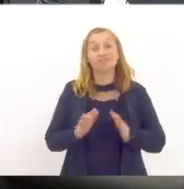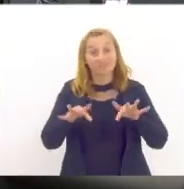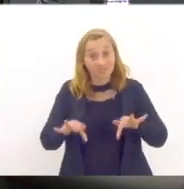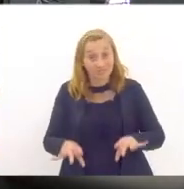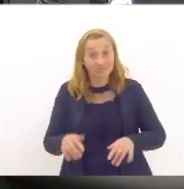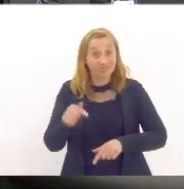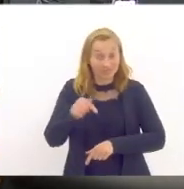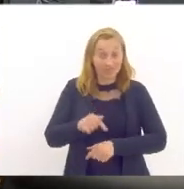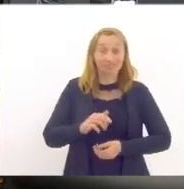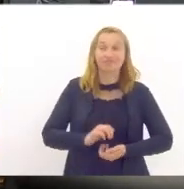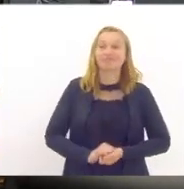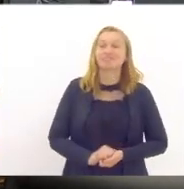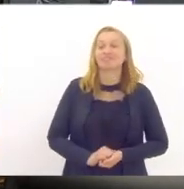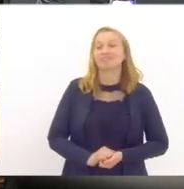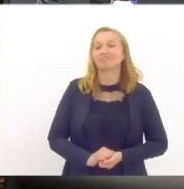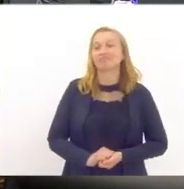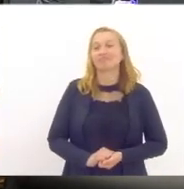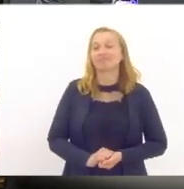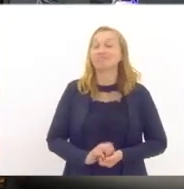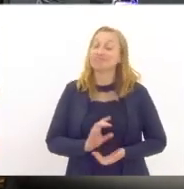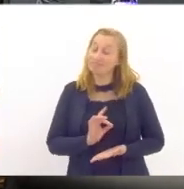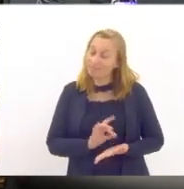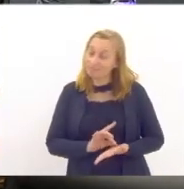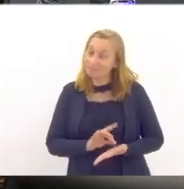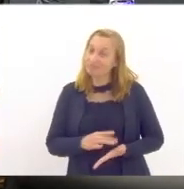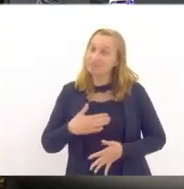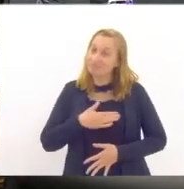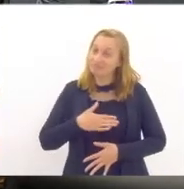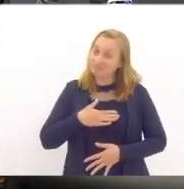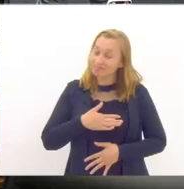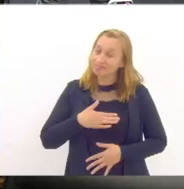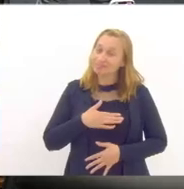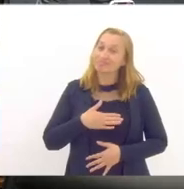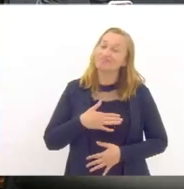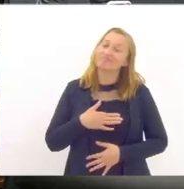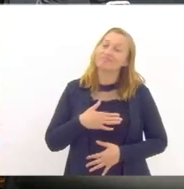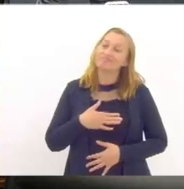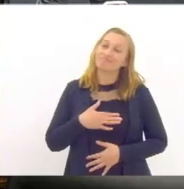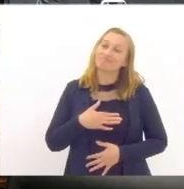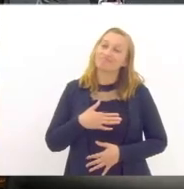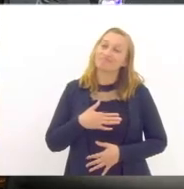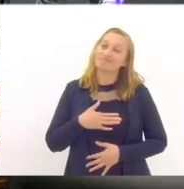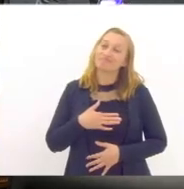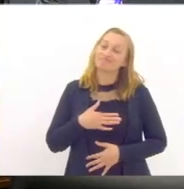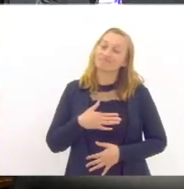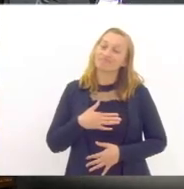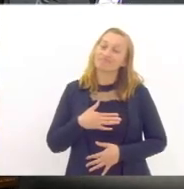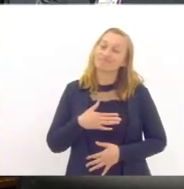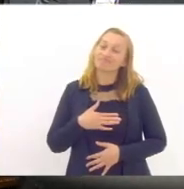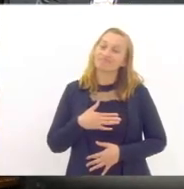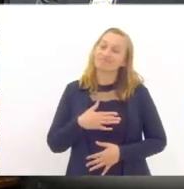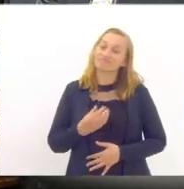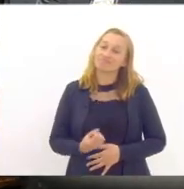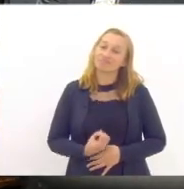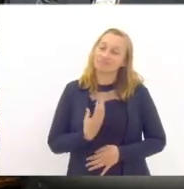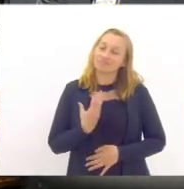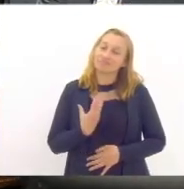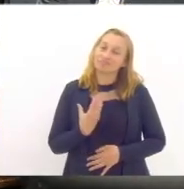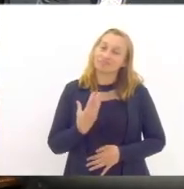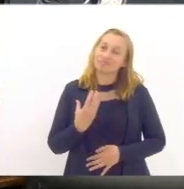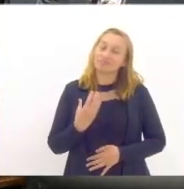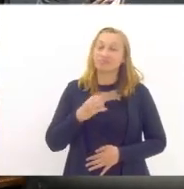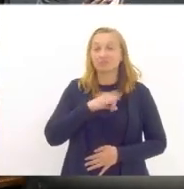finalizando aqui, e é verdade, eu gosto muito dessa passagem do Grande Sertão Vereda,